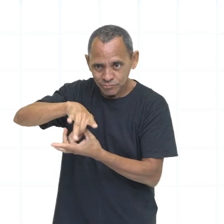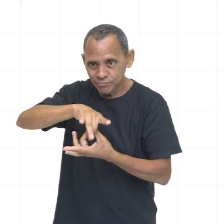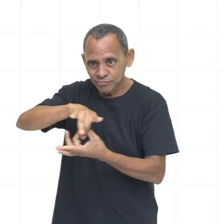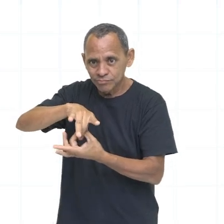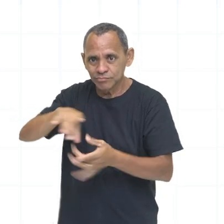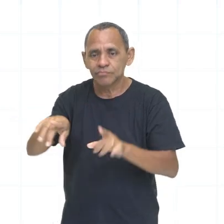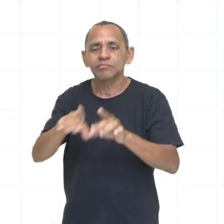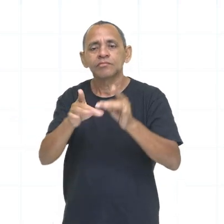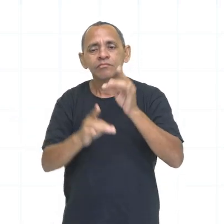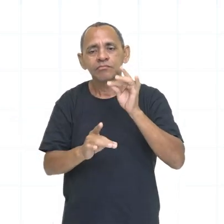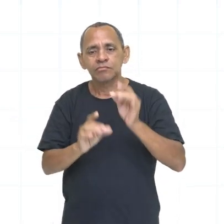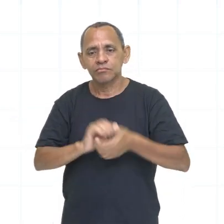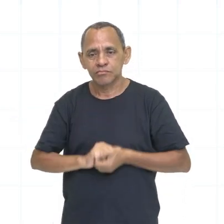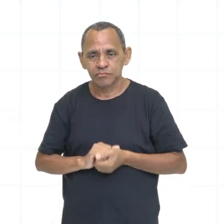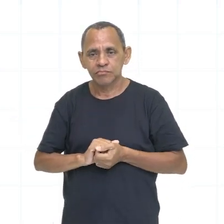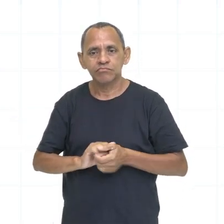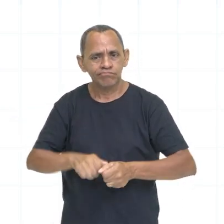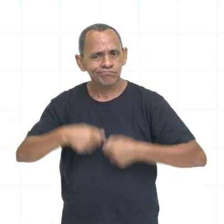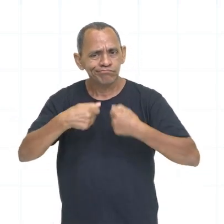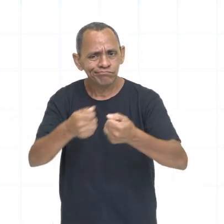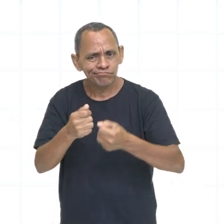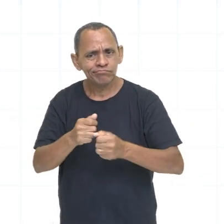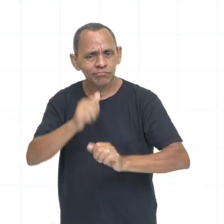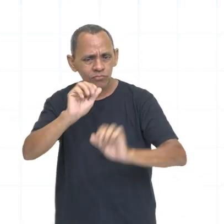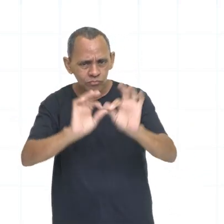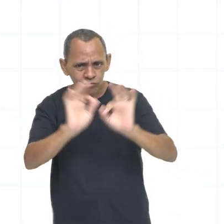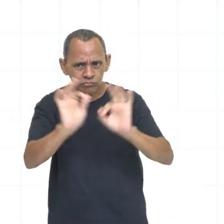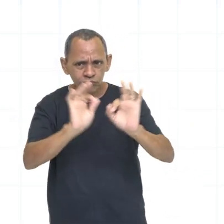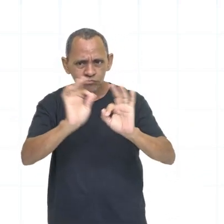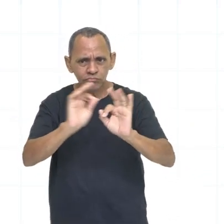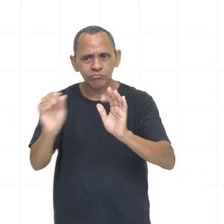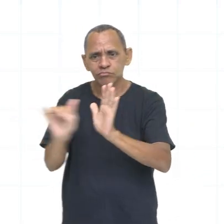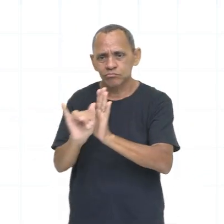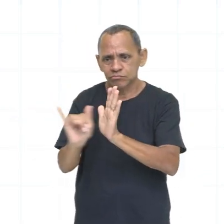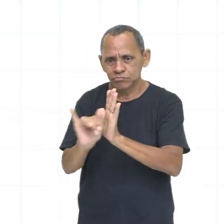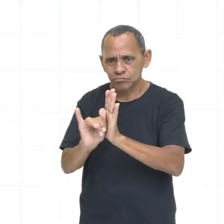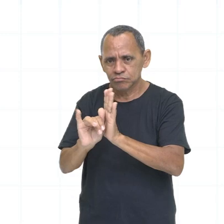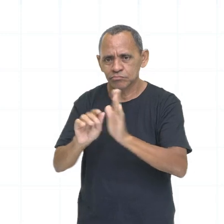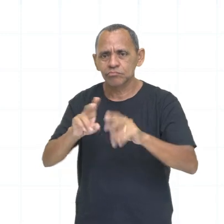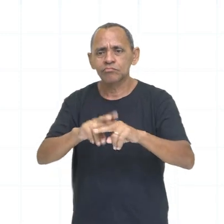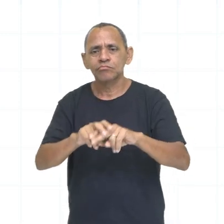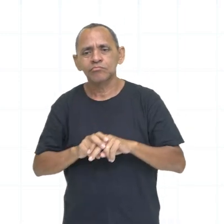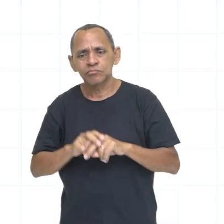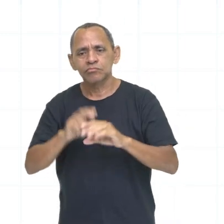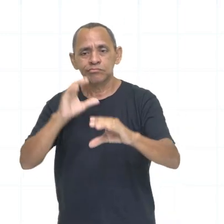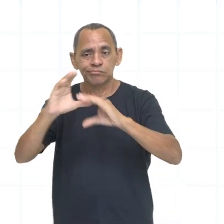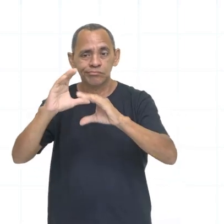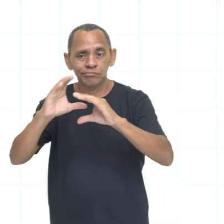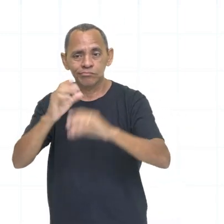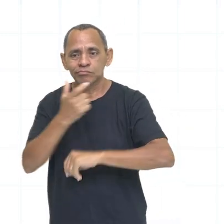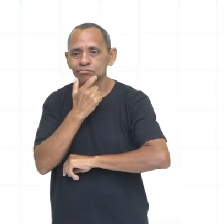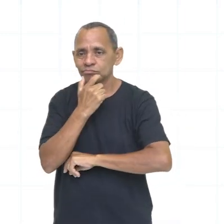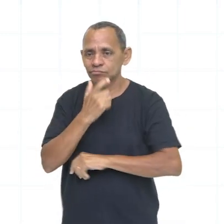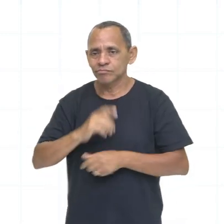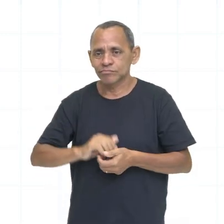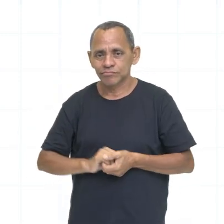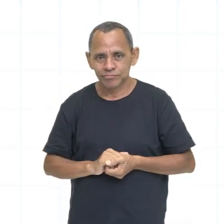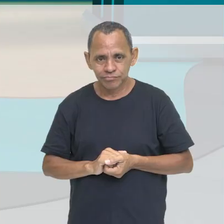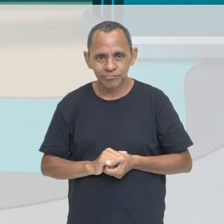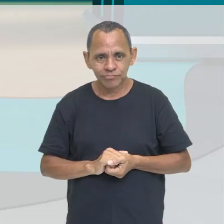nosso detalhamento, potencialização da construção da identidade por meio da comunicação em língua